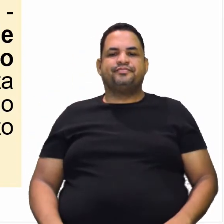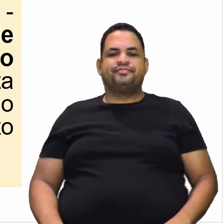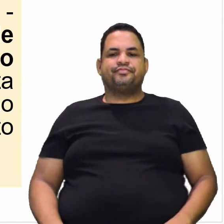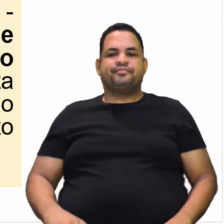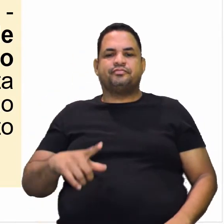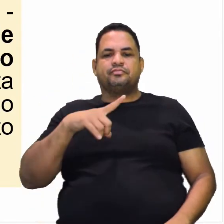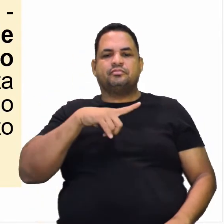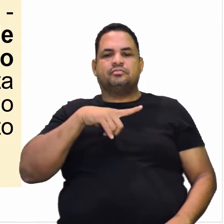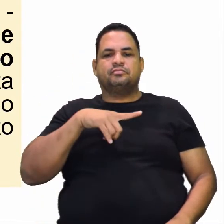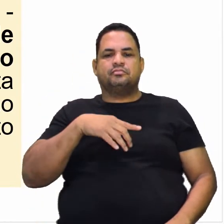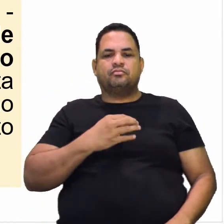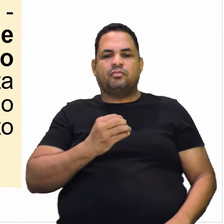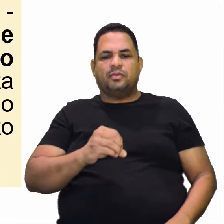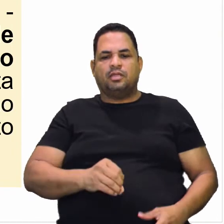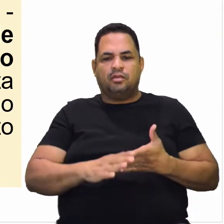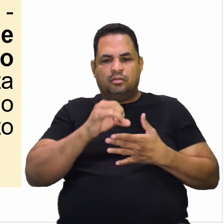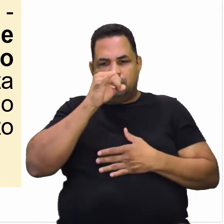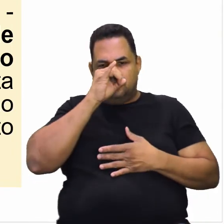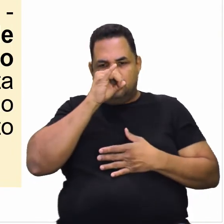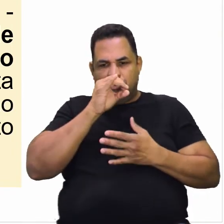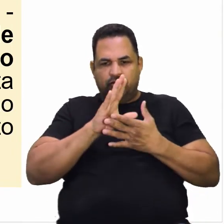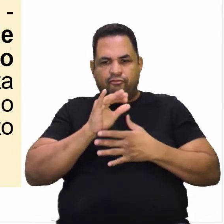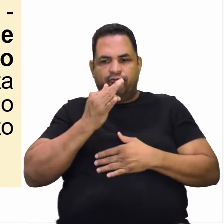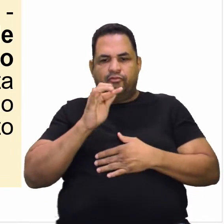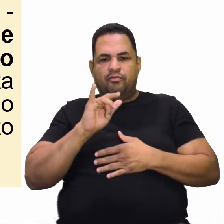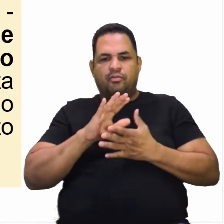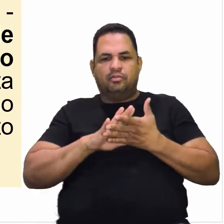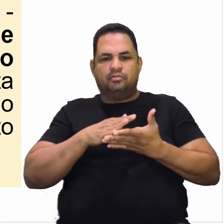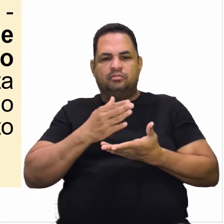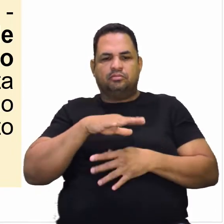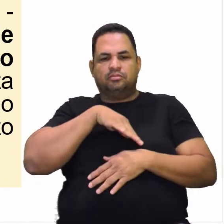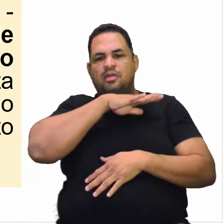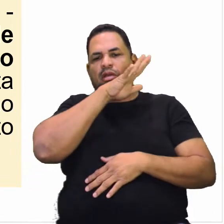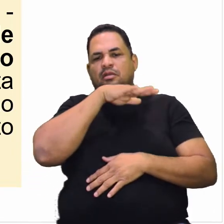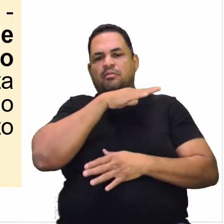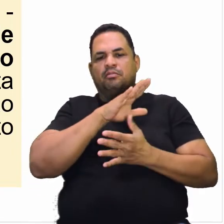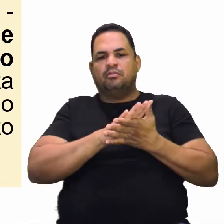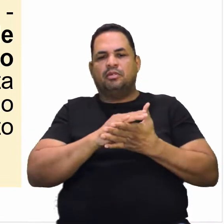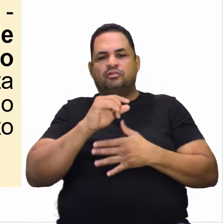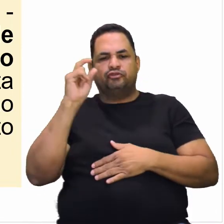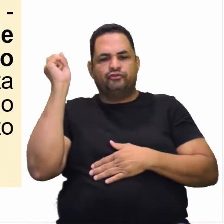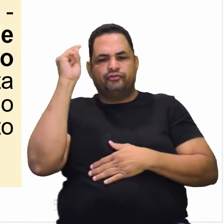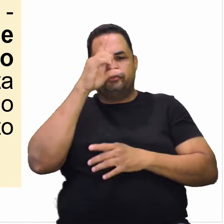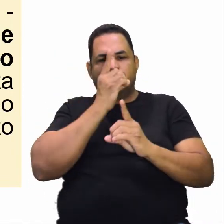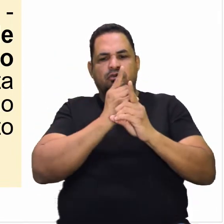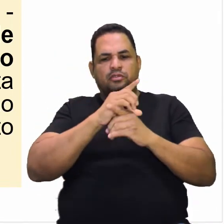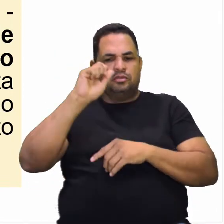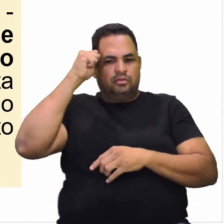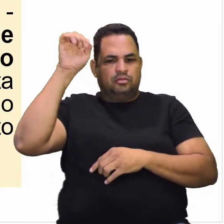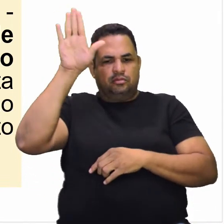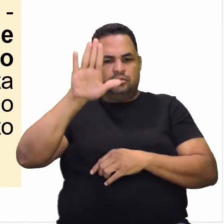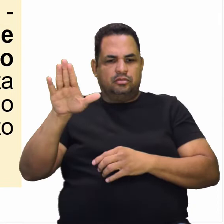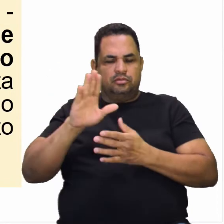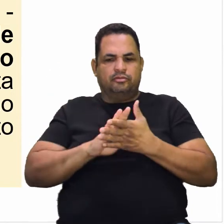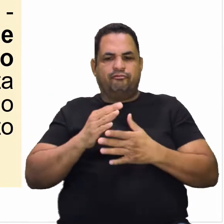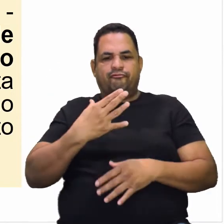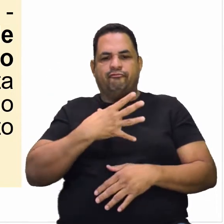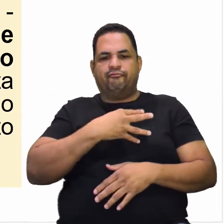Tem a forma de um porco formigueiro, animal raro na África. É filho de Nut e